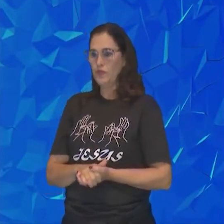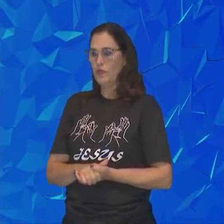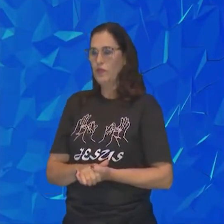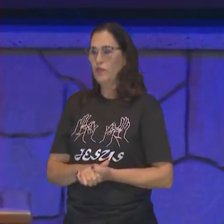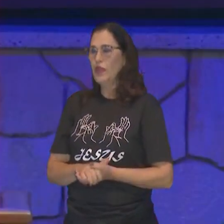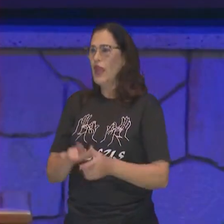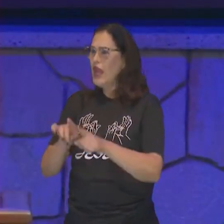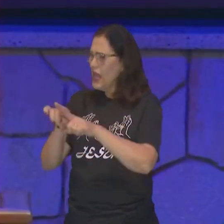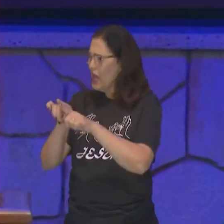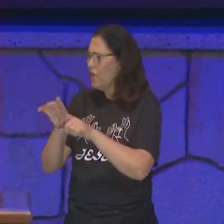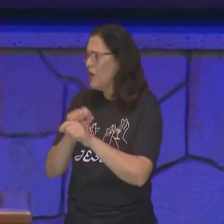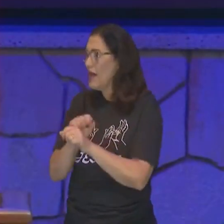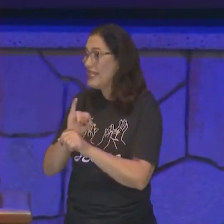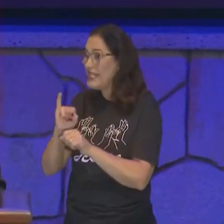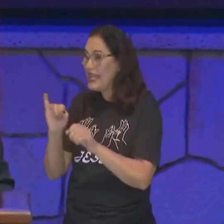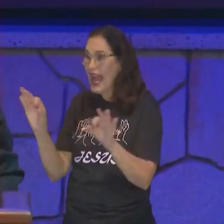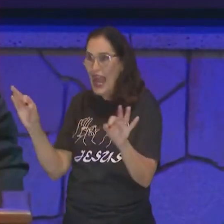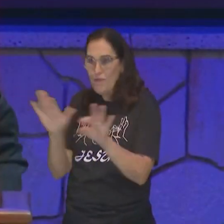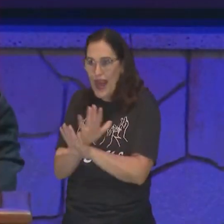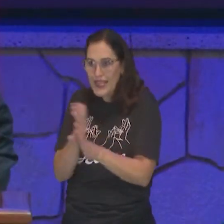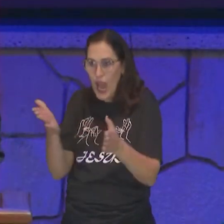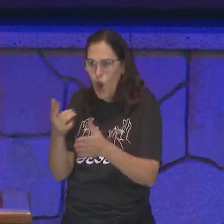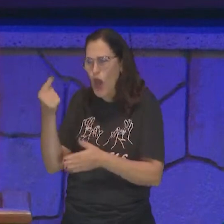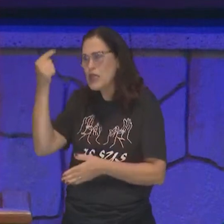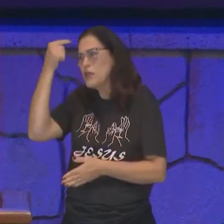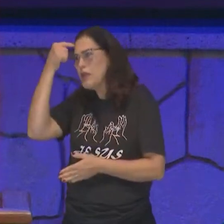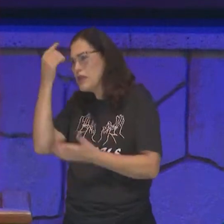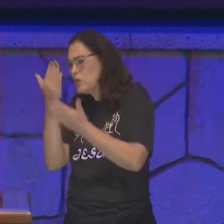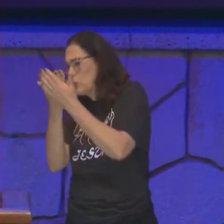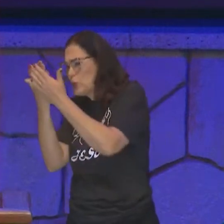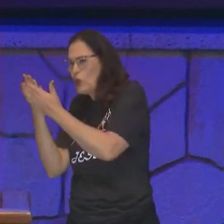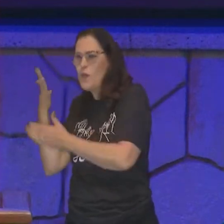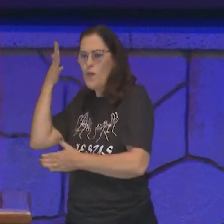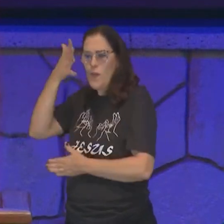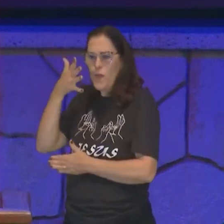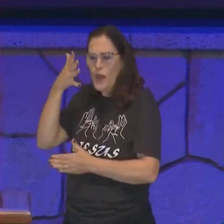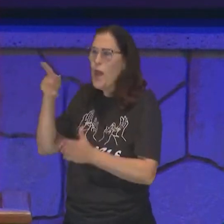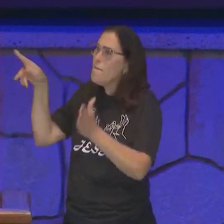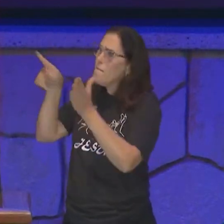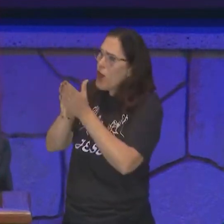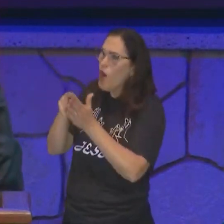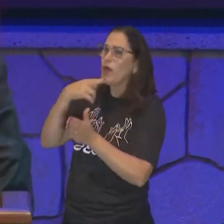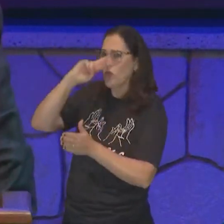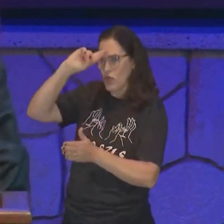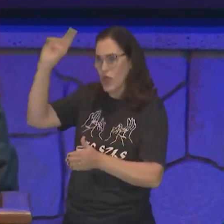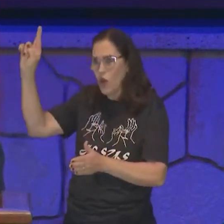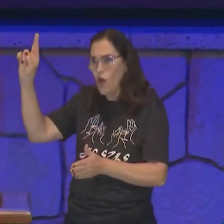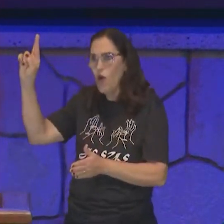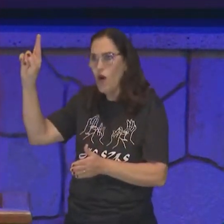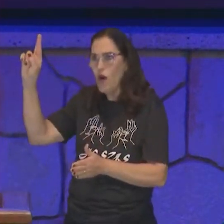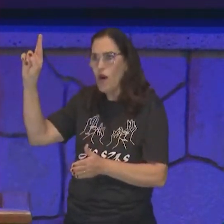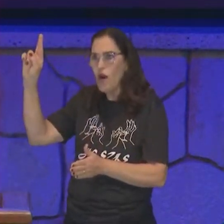Meus amados, se terminássemos agora aqui esta reflexão e esta mensagem da parte do Senhor,